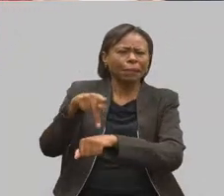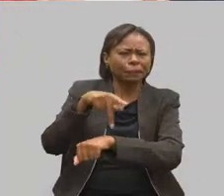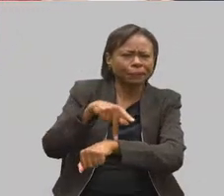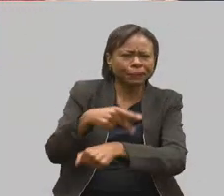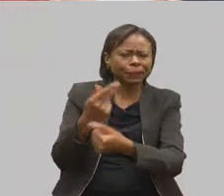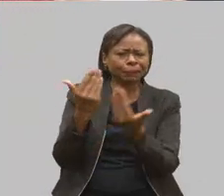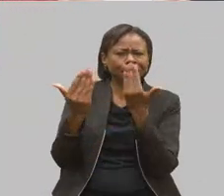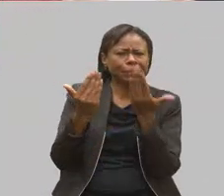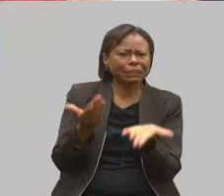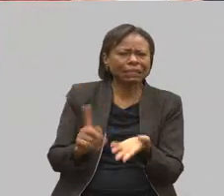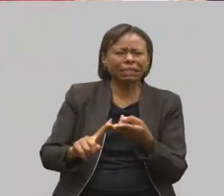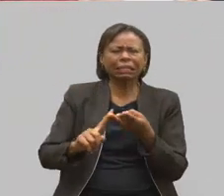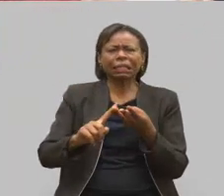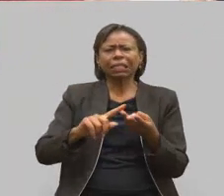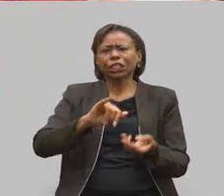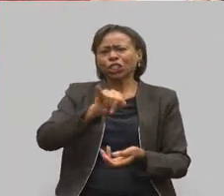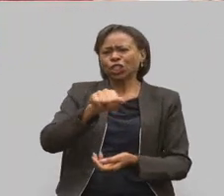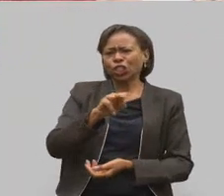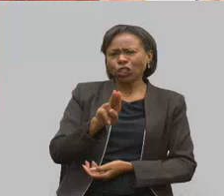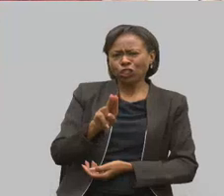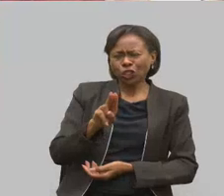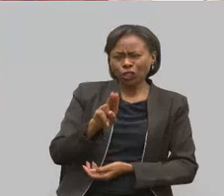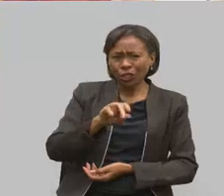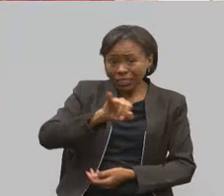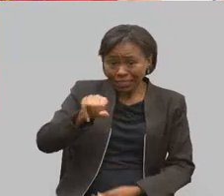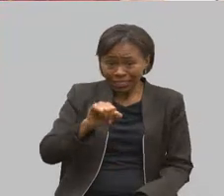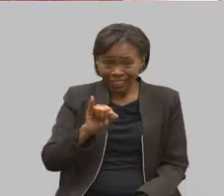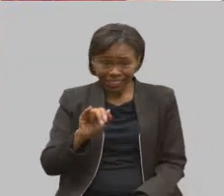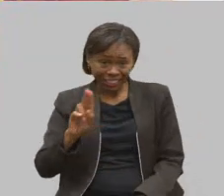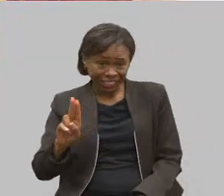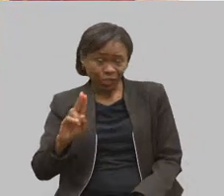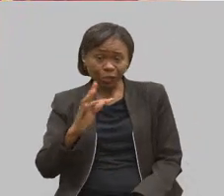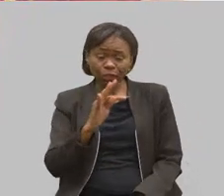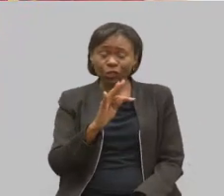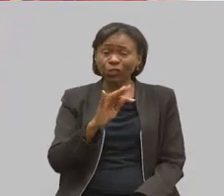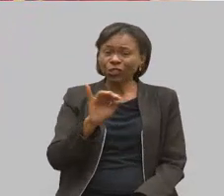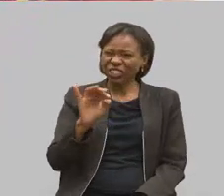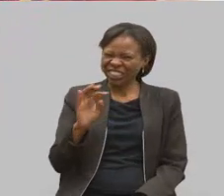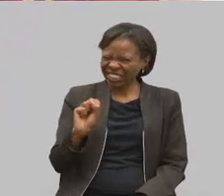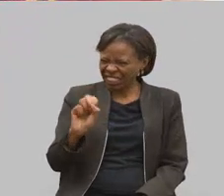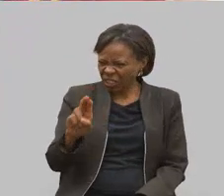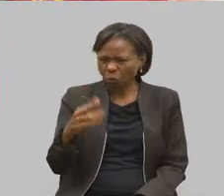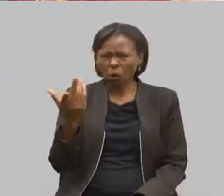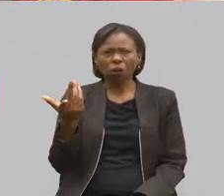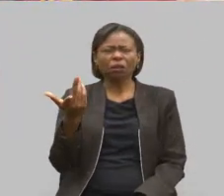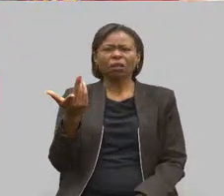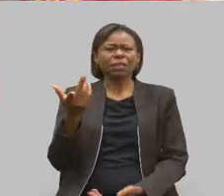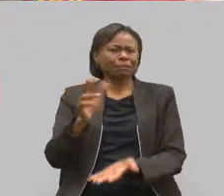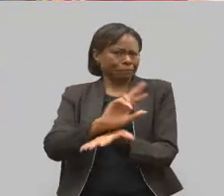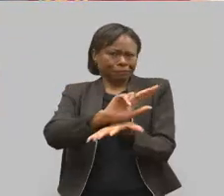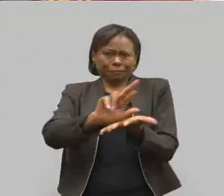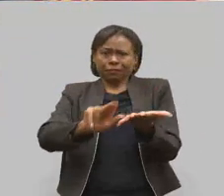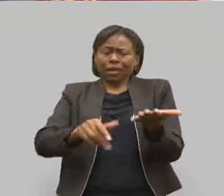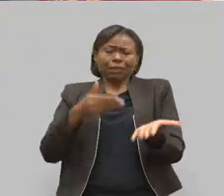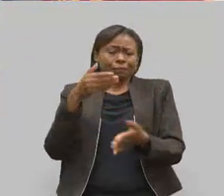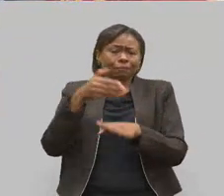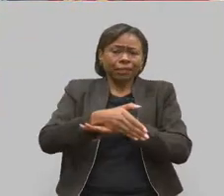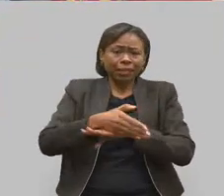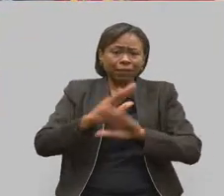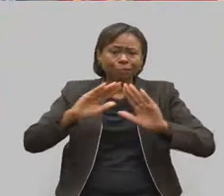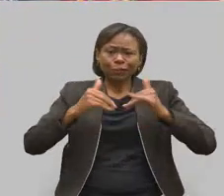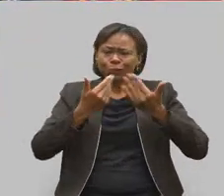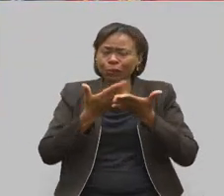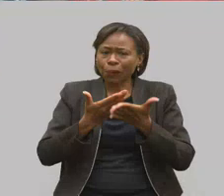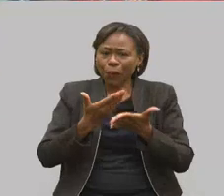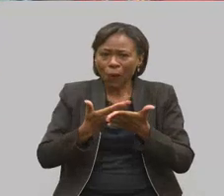Gil json para ir para ganhar e massa muscular ele tem que ir pra escola também para uma escola